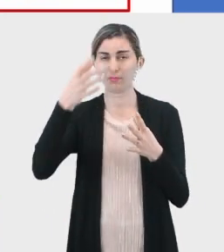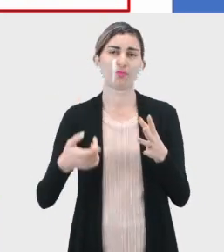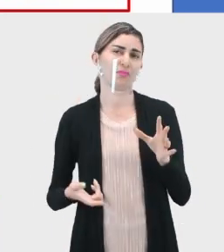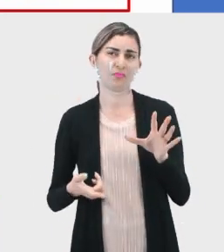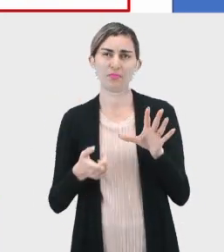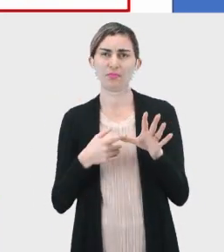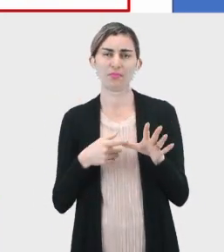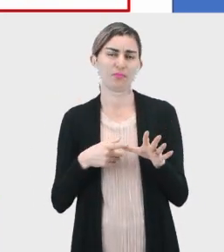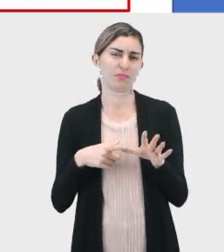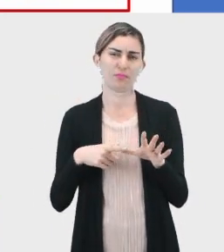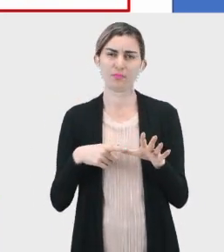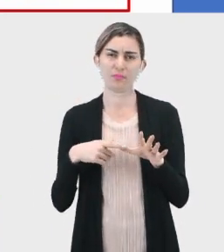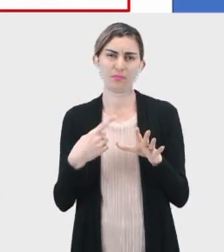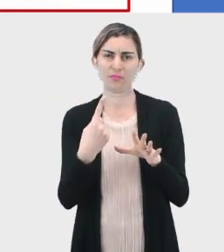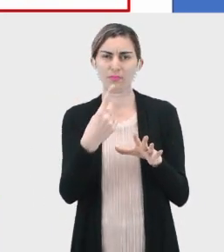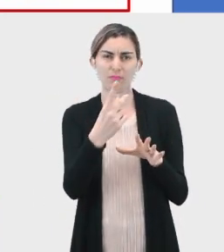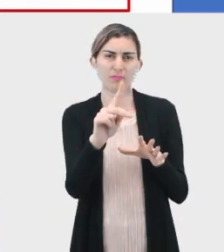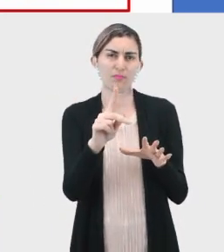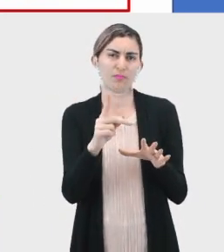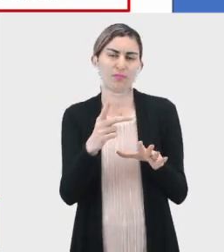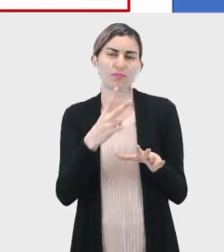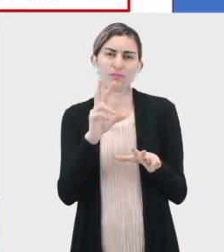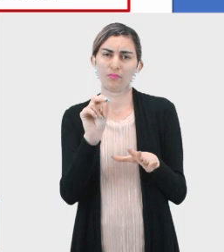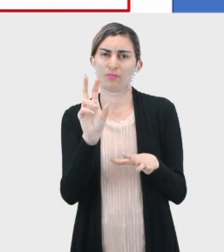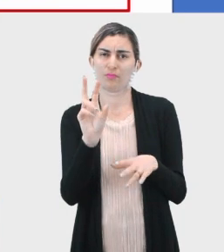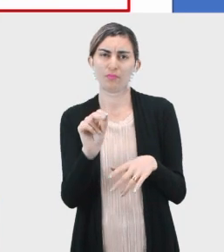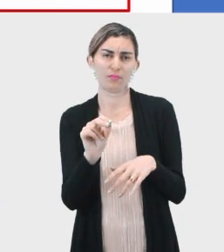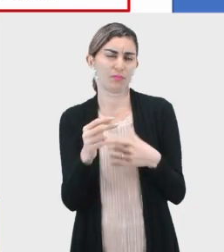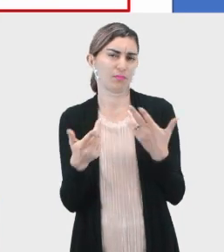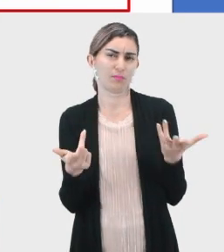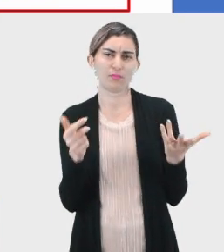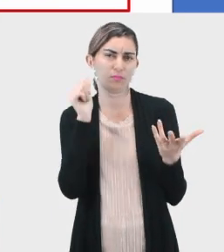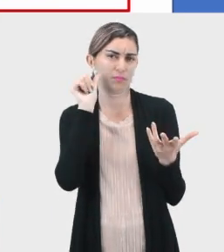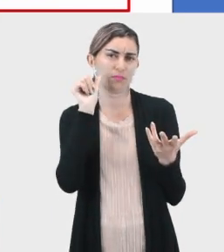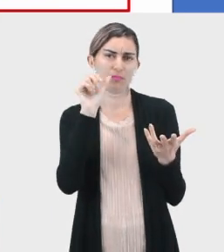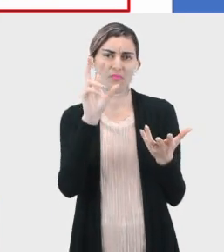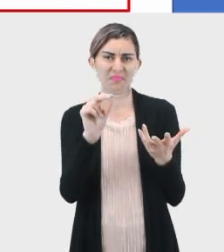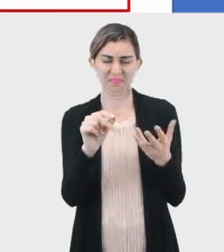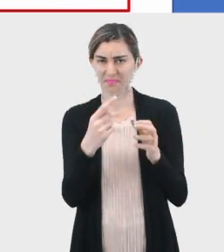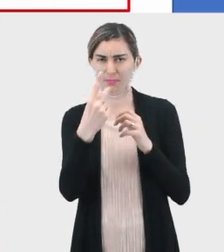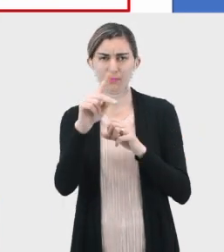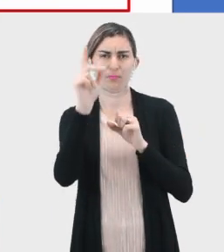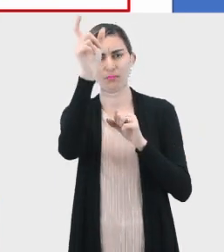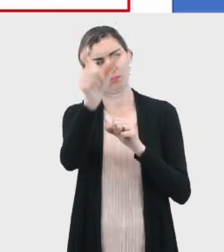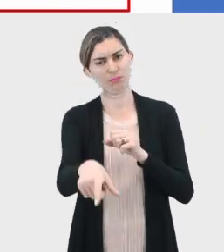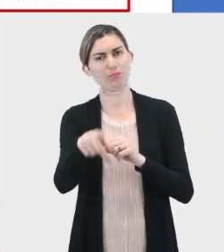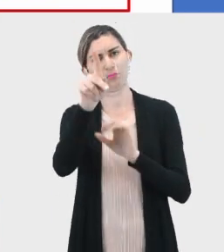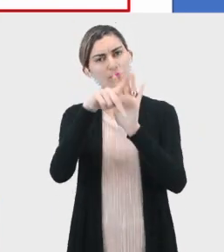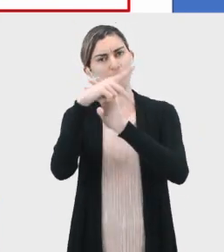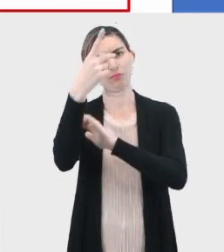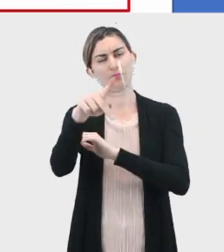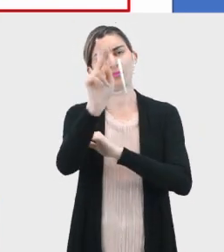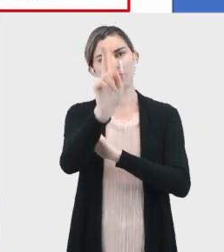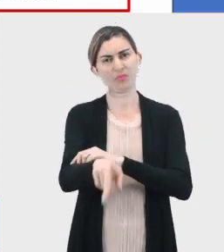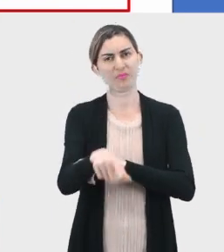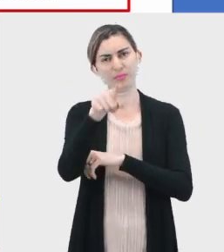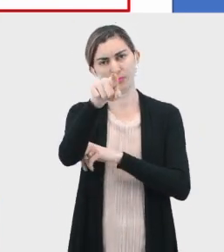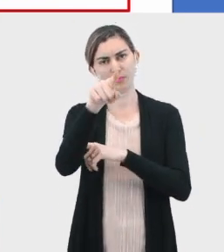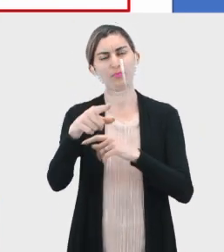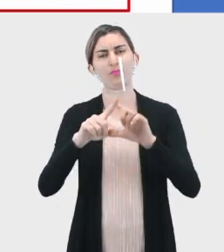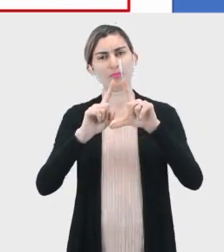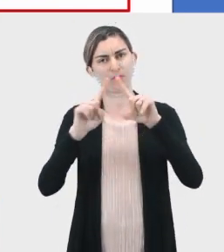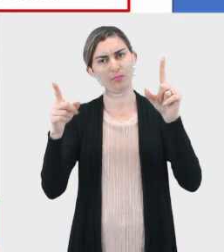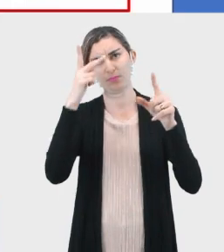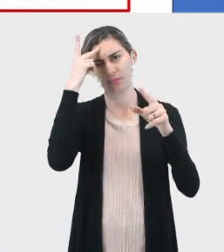sua tia. A grandmother, pode ser a sua avó. Yourself, pode ser você mesma.